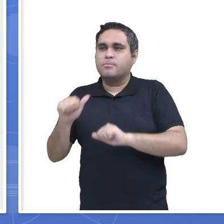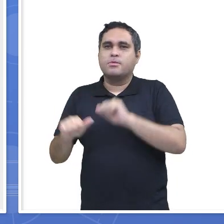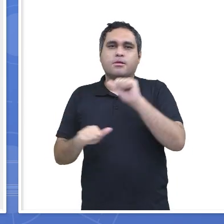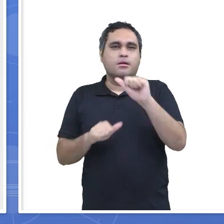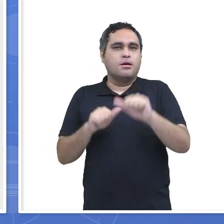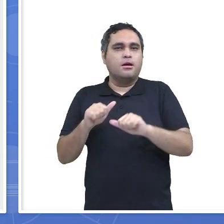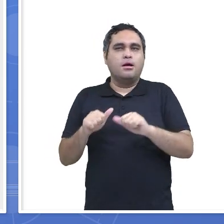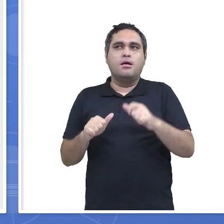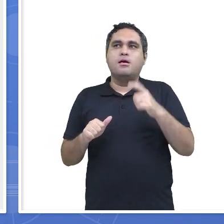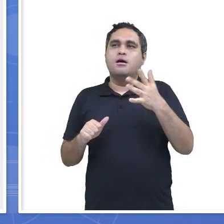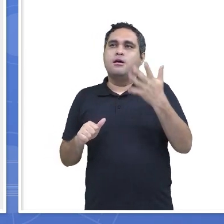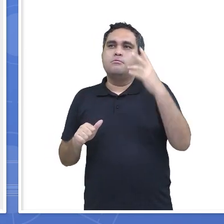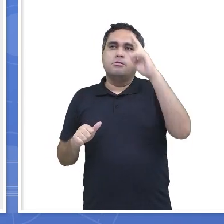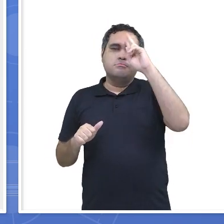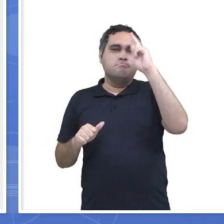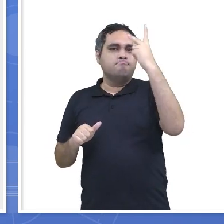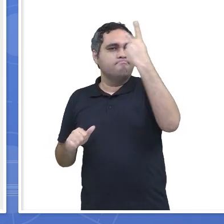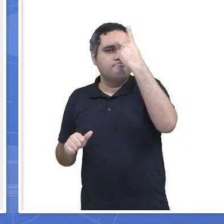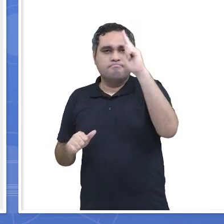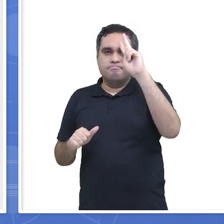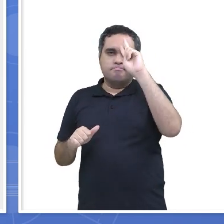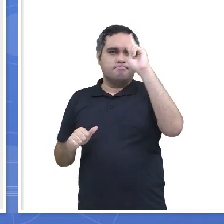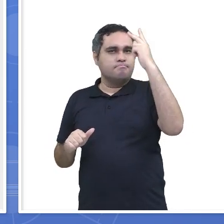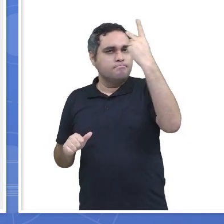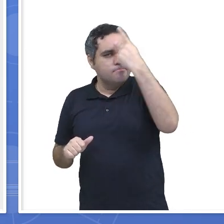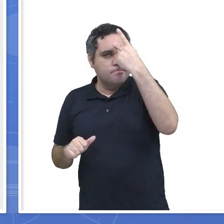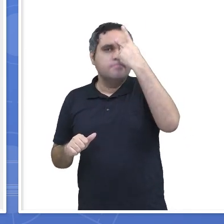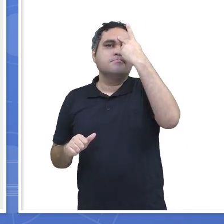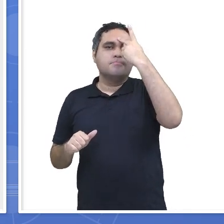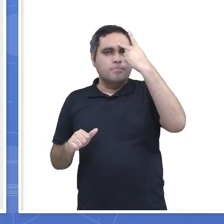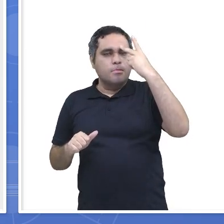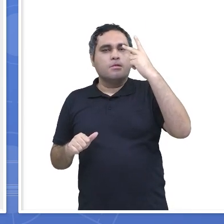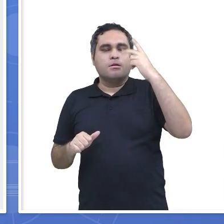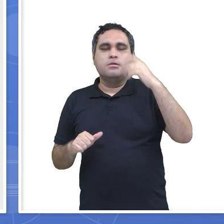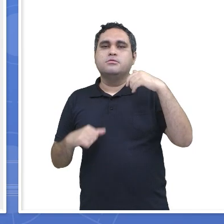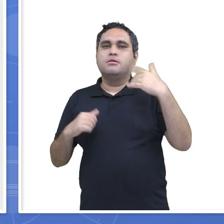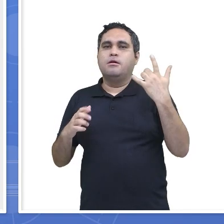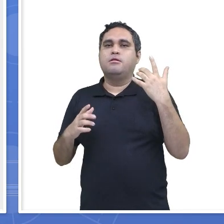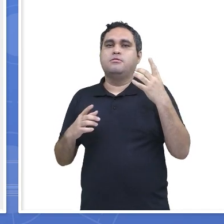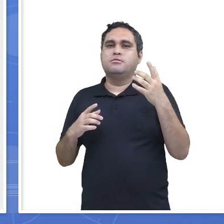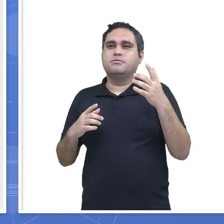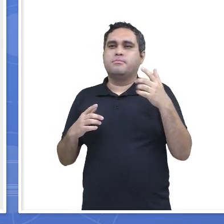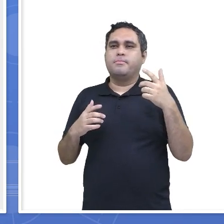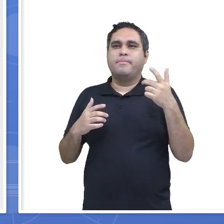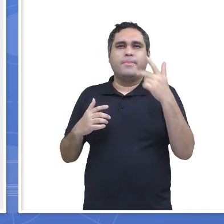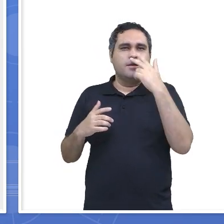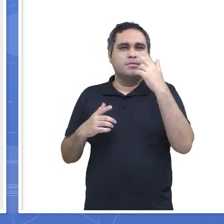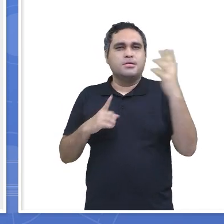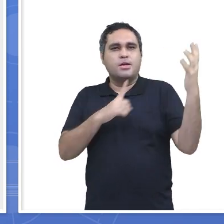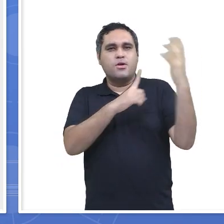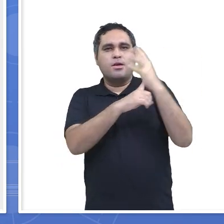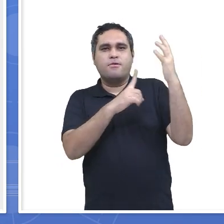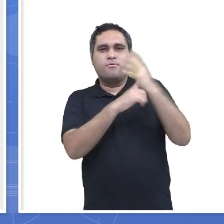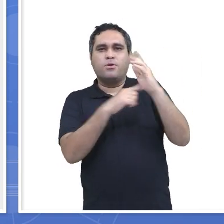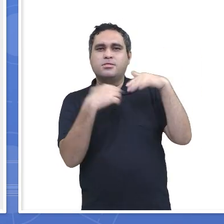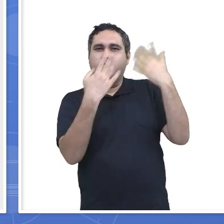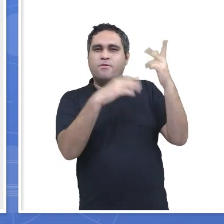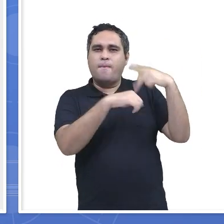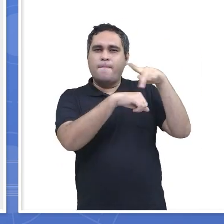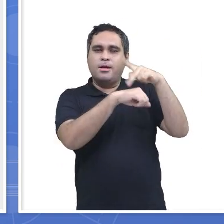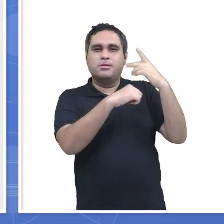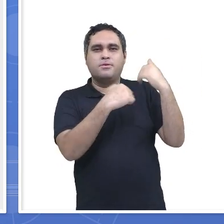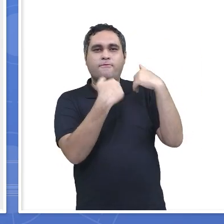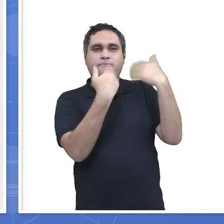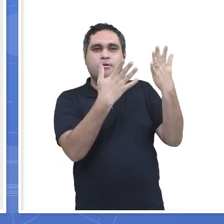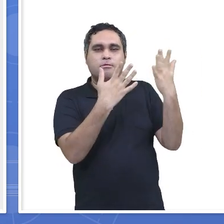suas causas de luta, né? Essa dinâmica de forças internacionais